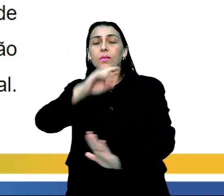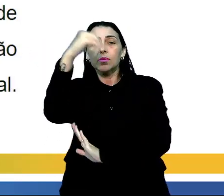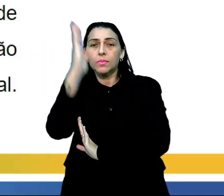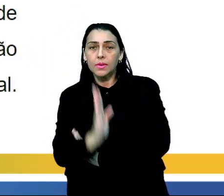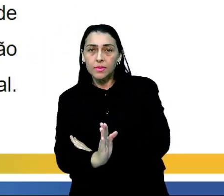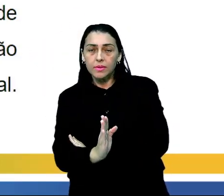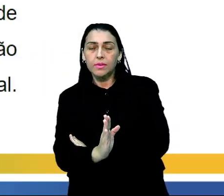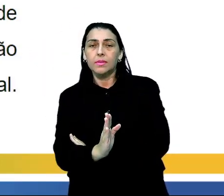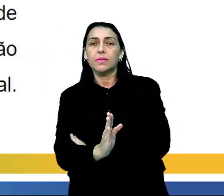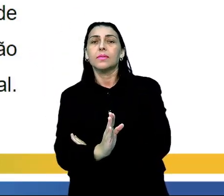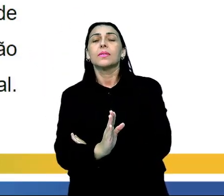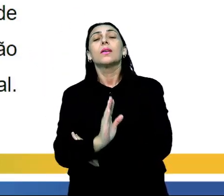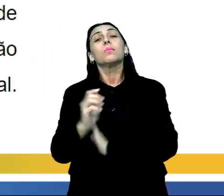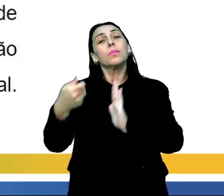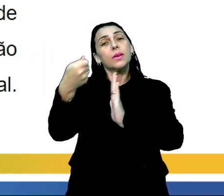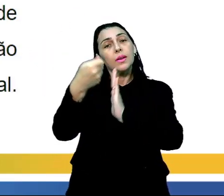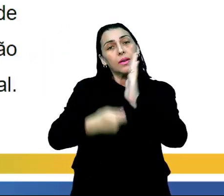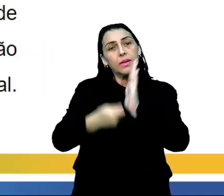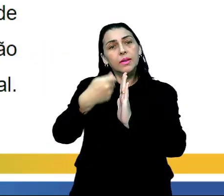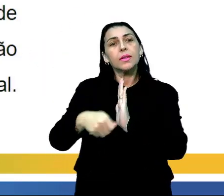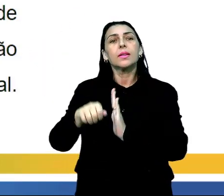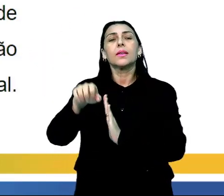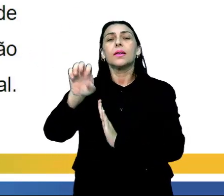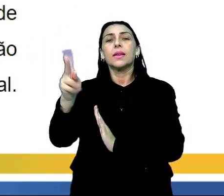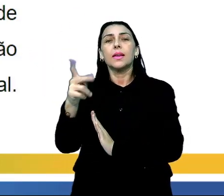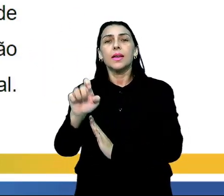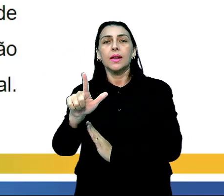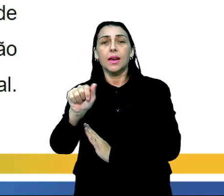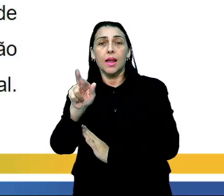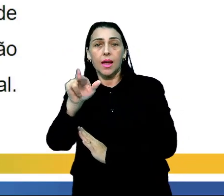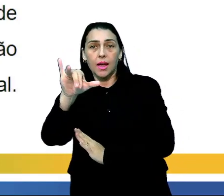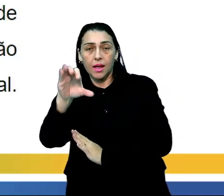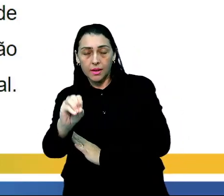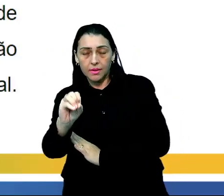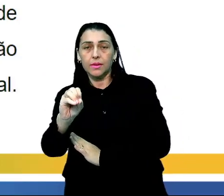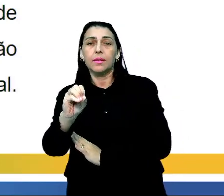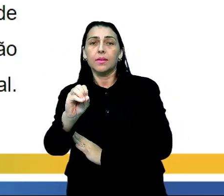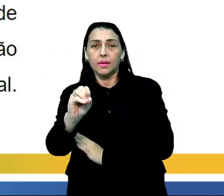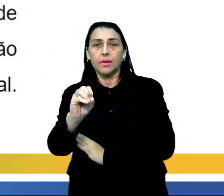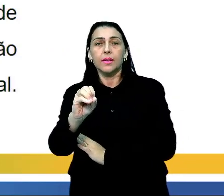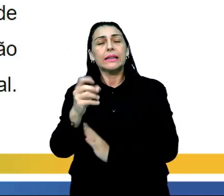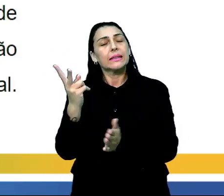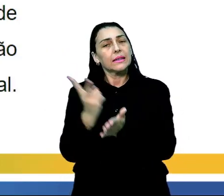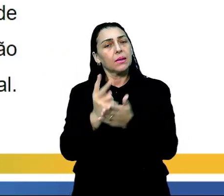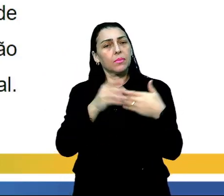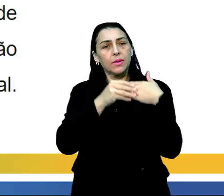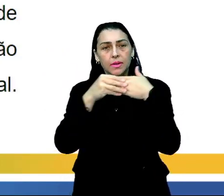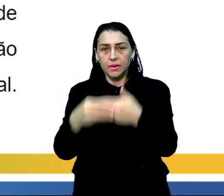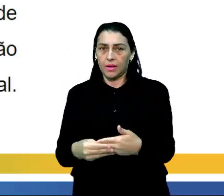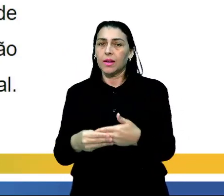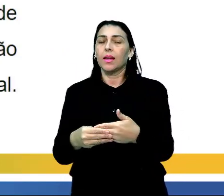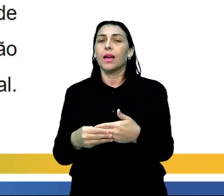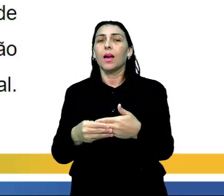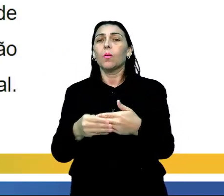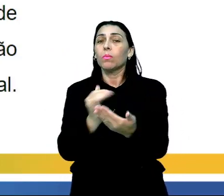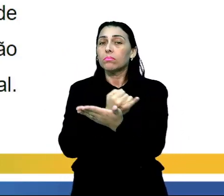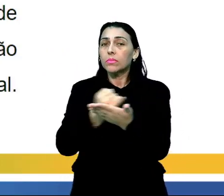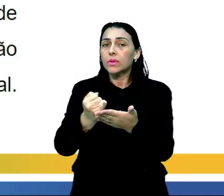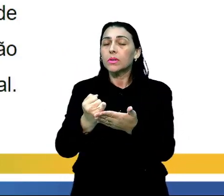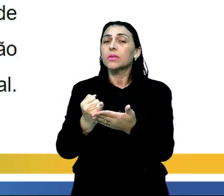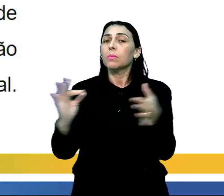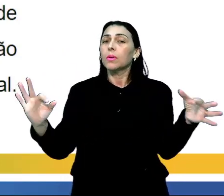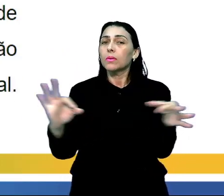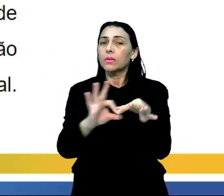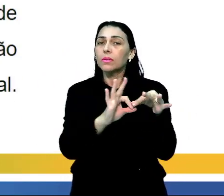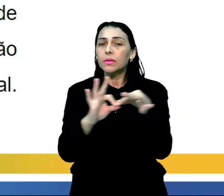Brasil. Essa é uma redação do Helário Azevedo e Silva Neto. E aí eu sempre trago a parte da introdução para